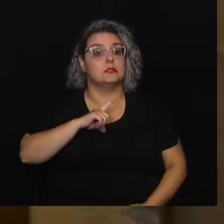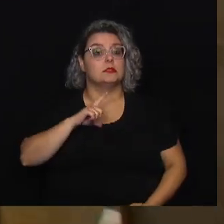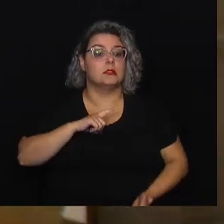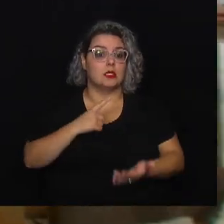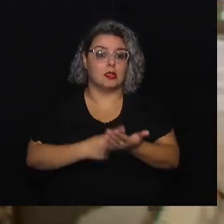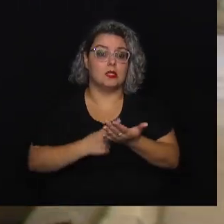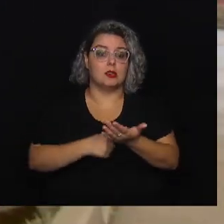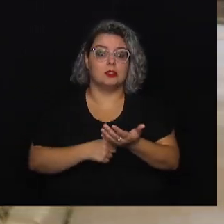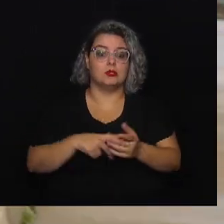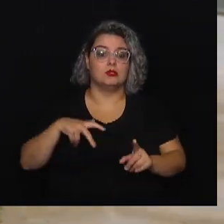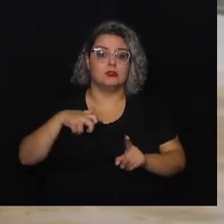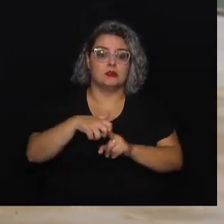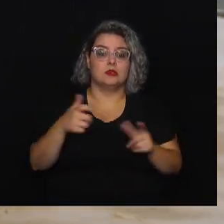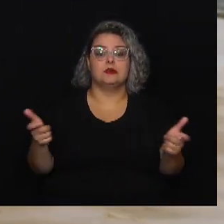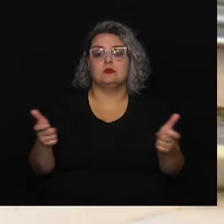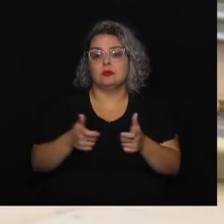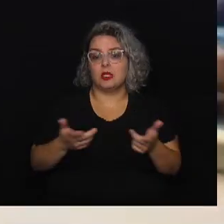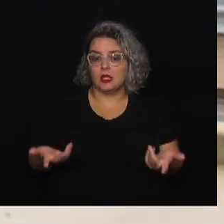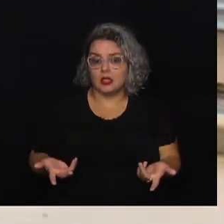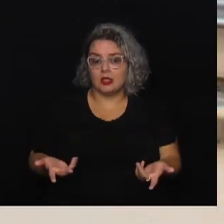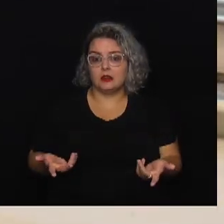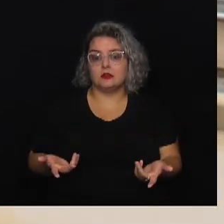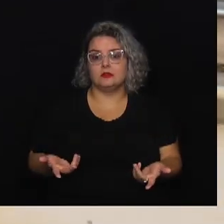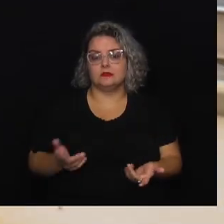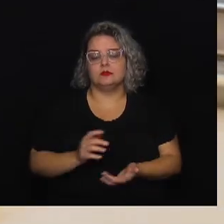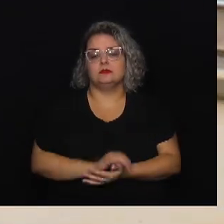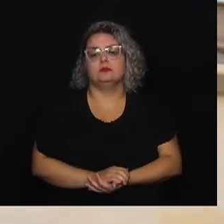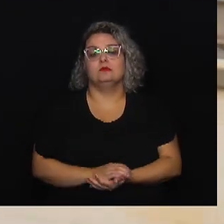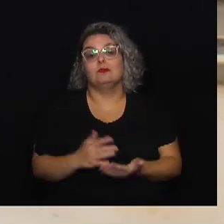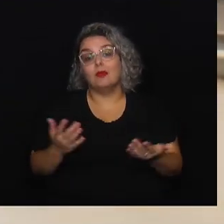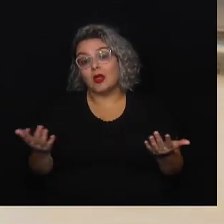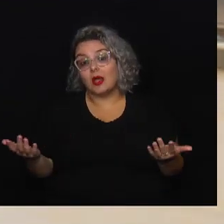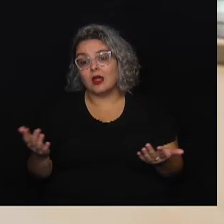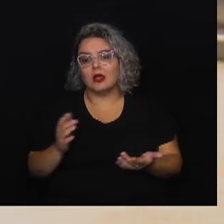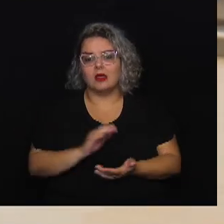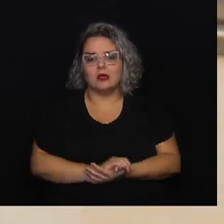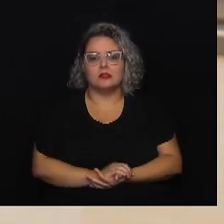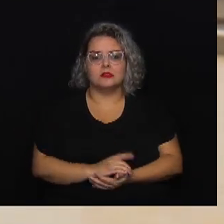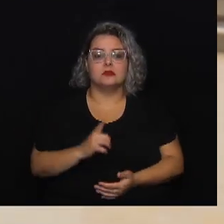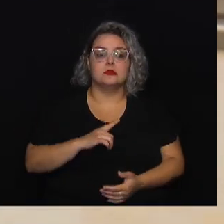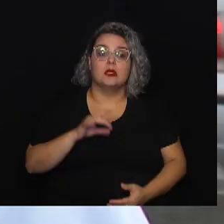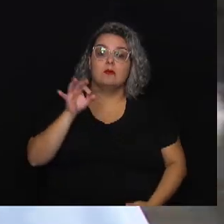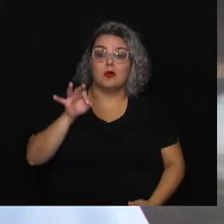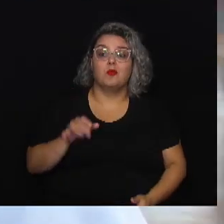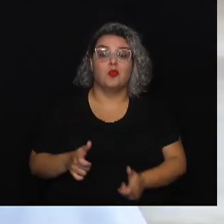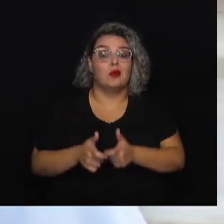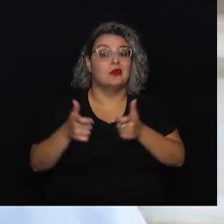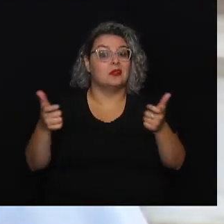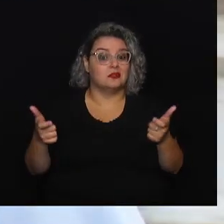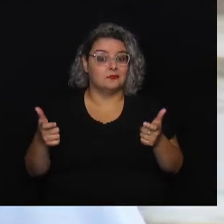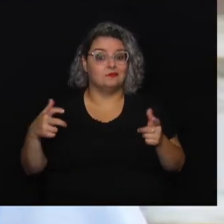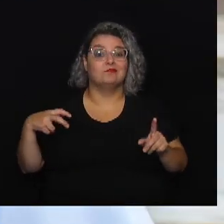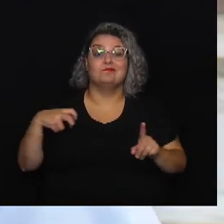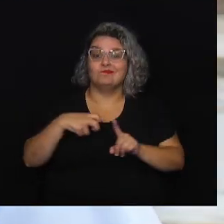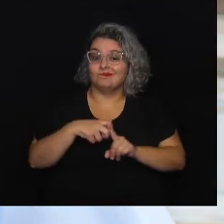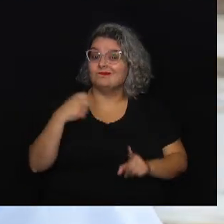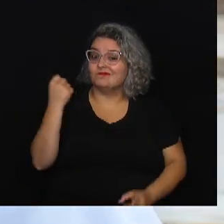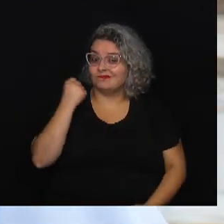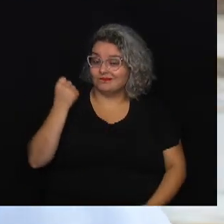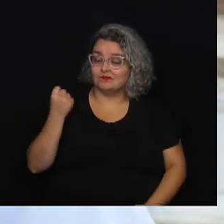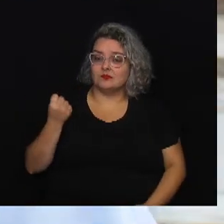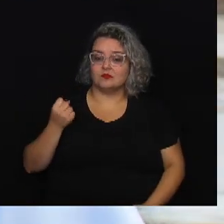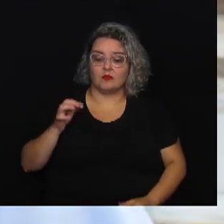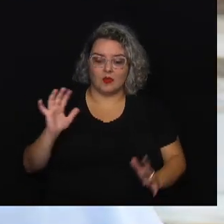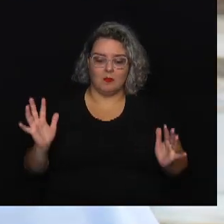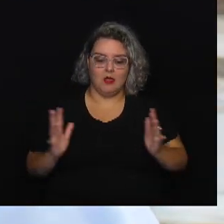pequenos acidentes, acidentes de pequena monta, mas há uma probabilidade grande de acidentes graves de atropelamento,